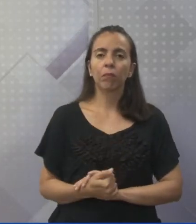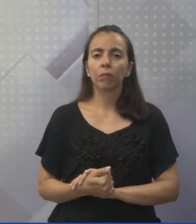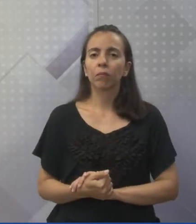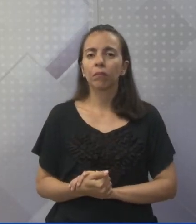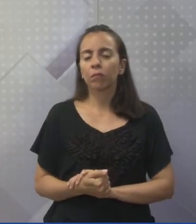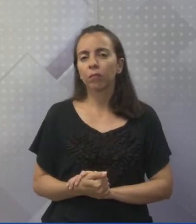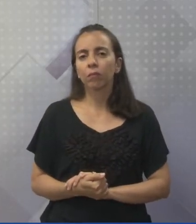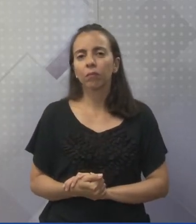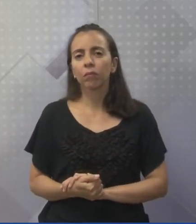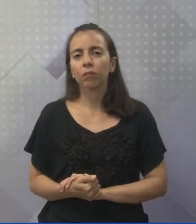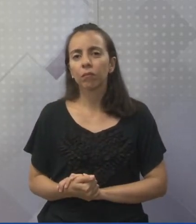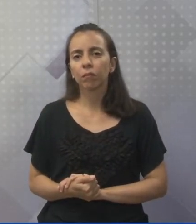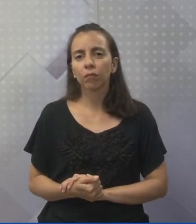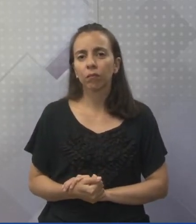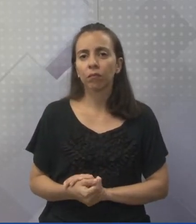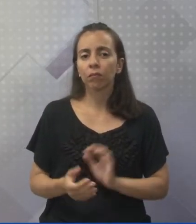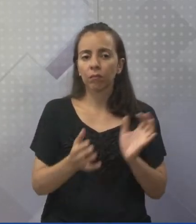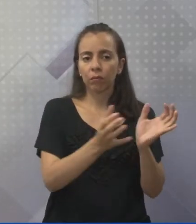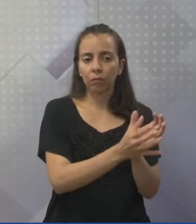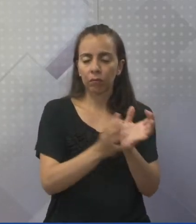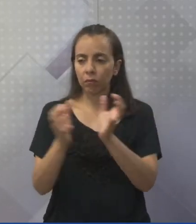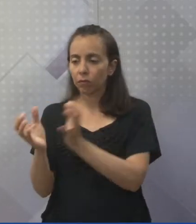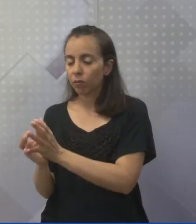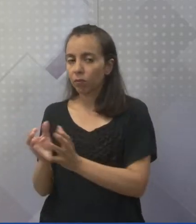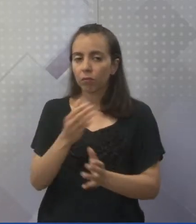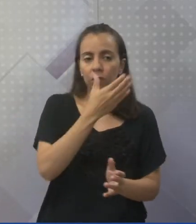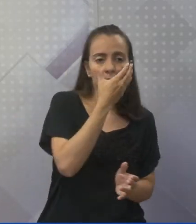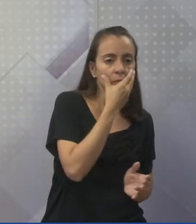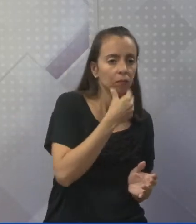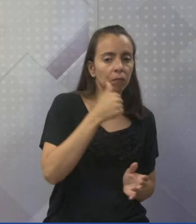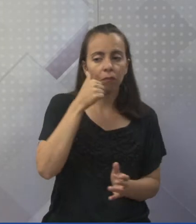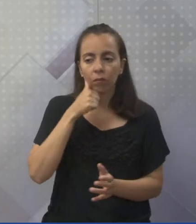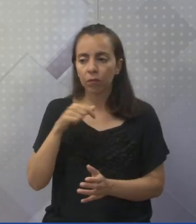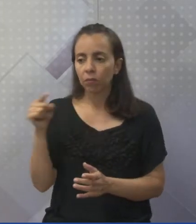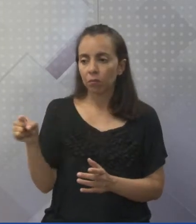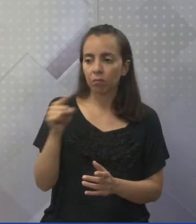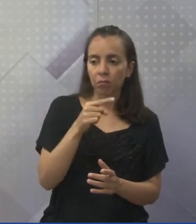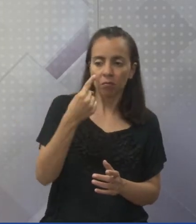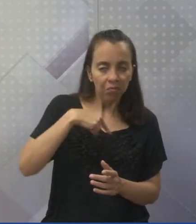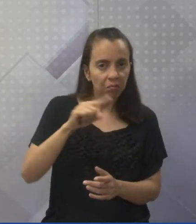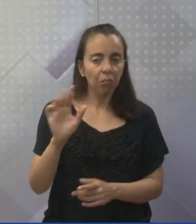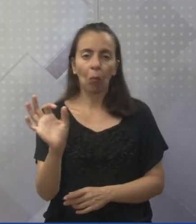go, eles ou elas não iriam. Então é muito fácil.